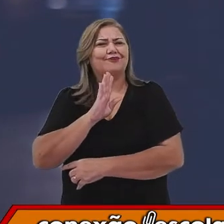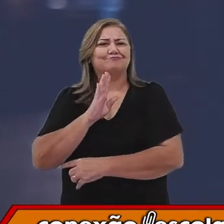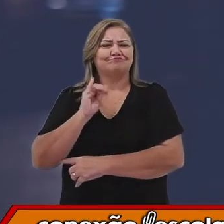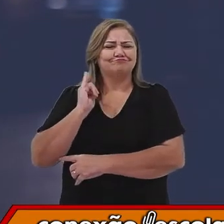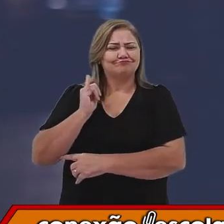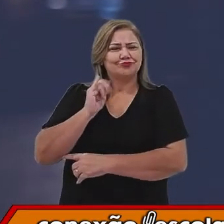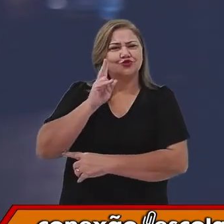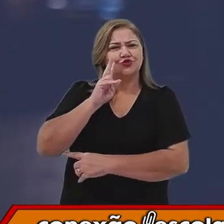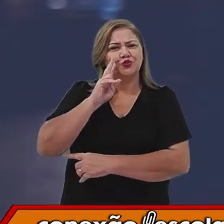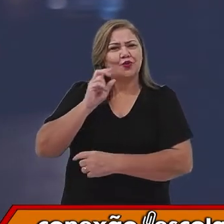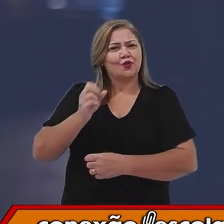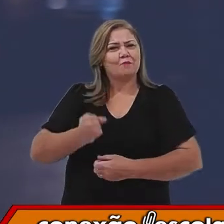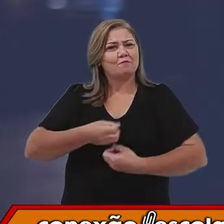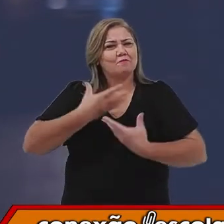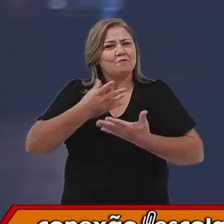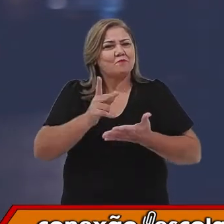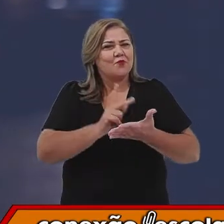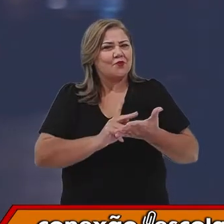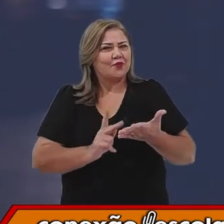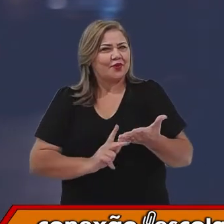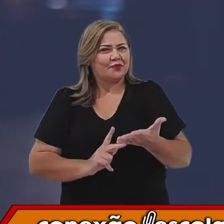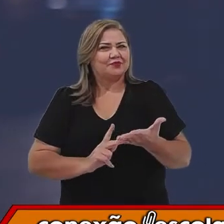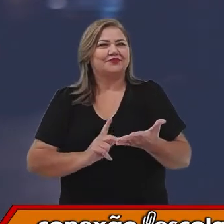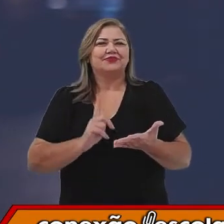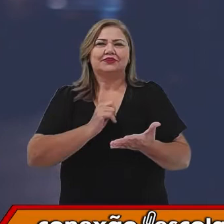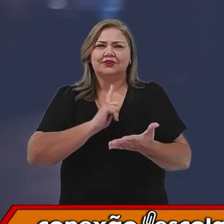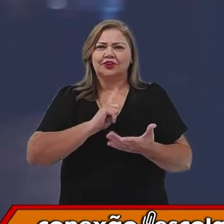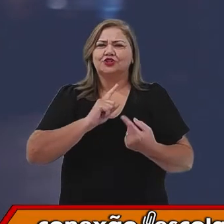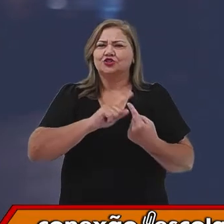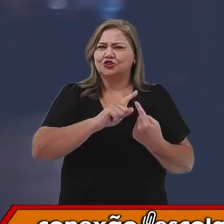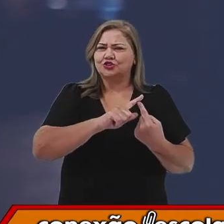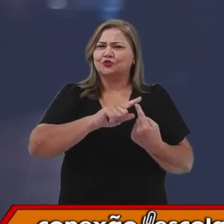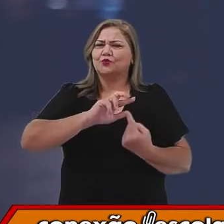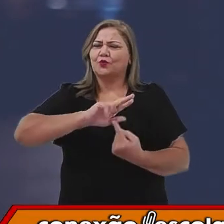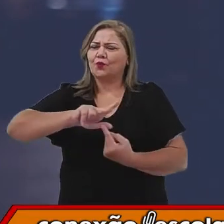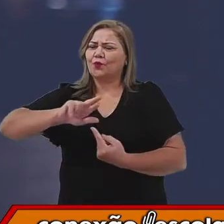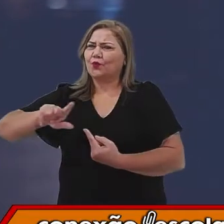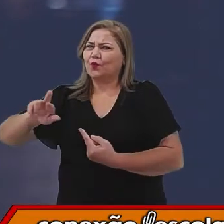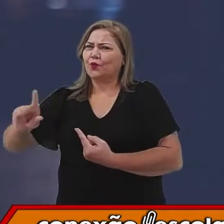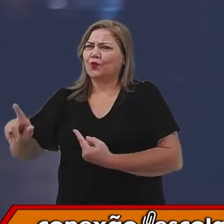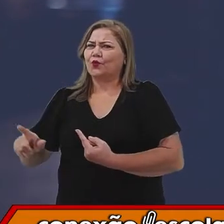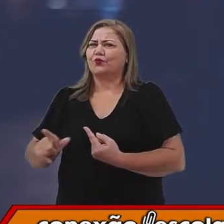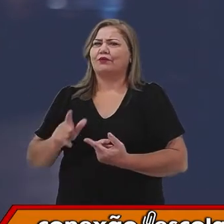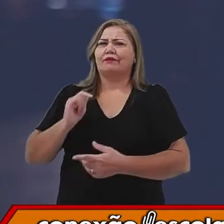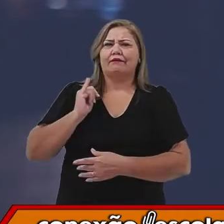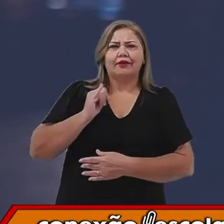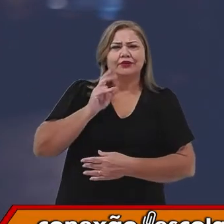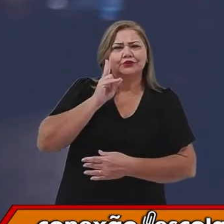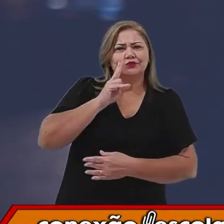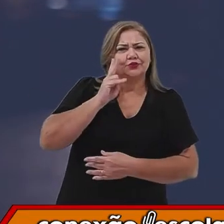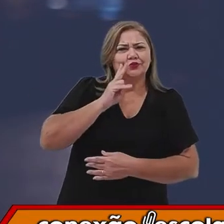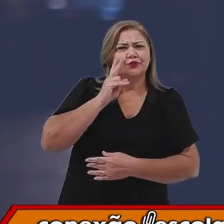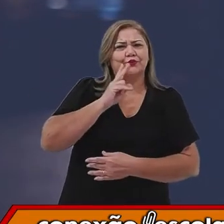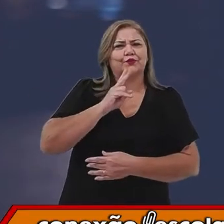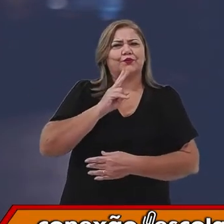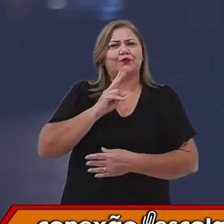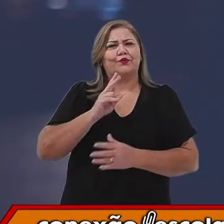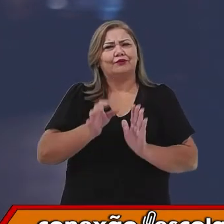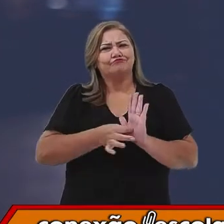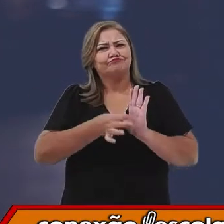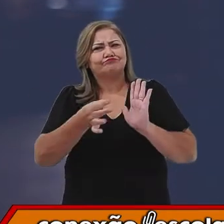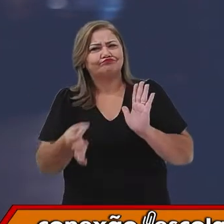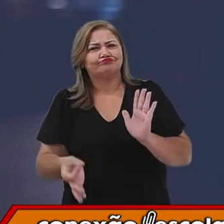crônica poética, porque existem outros tipos de crônica. Crônica argumentativa, crônica